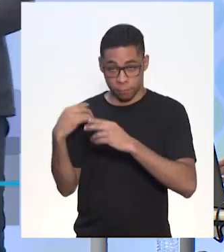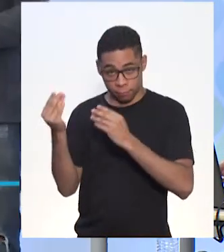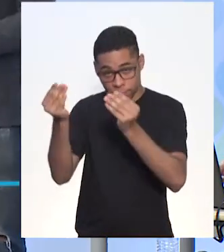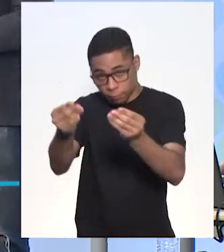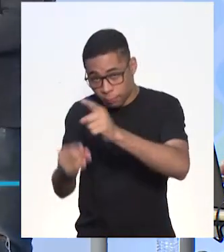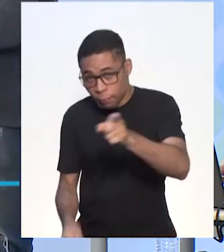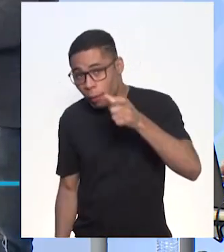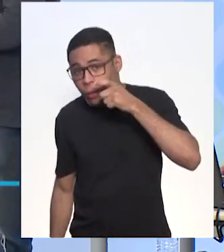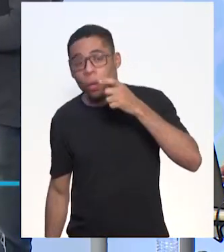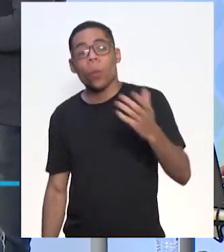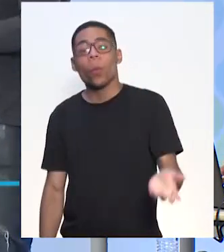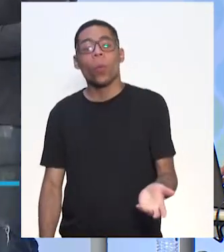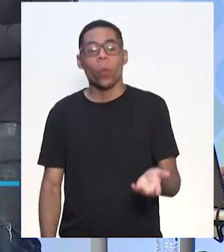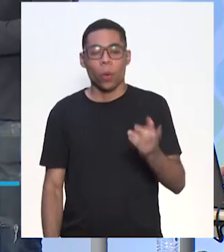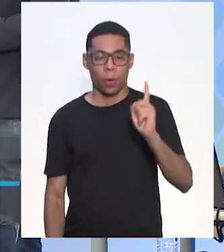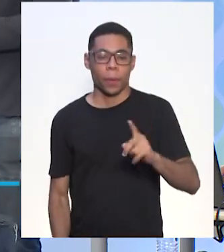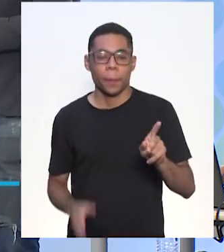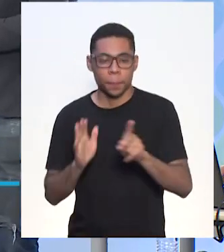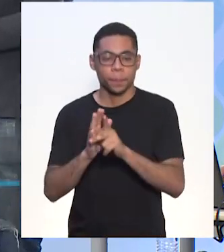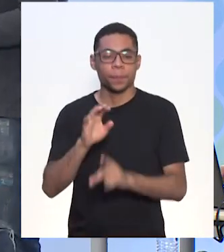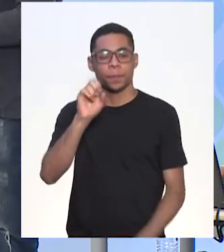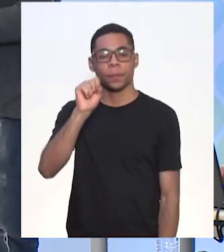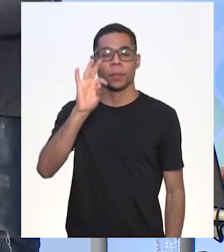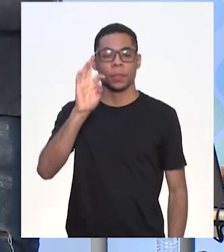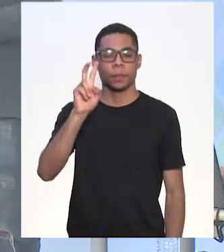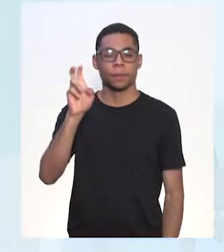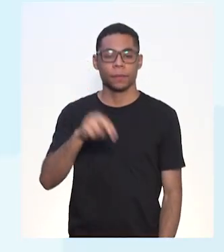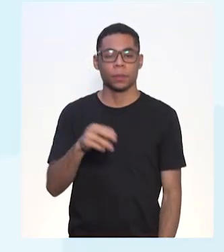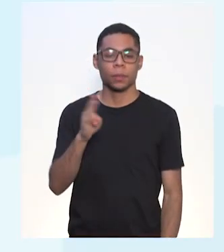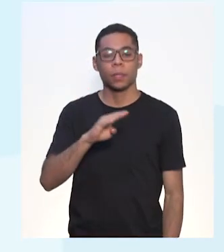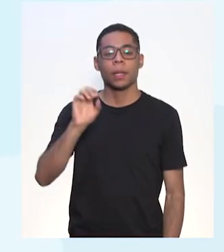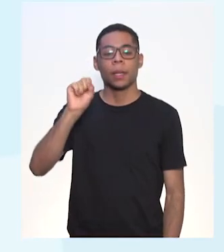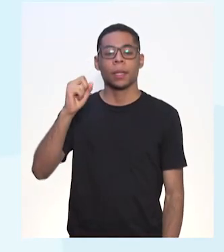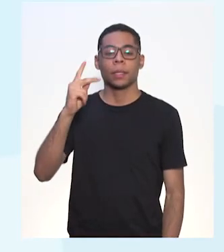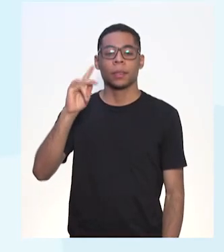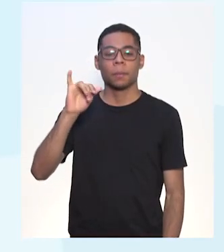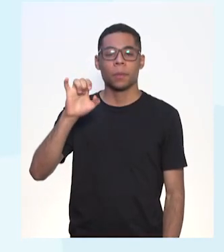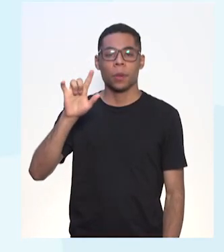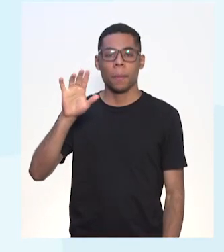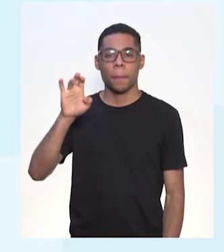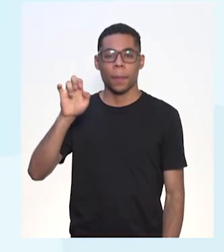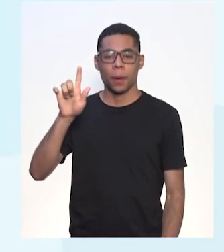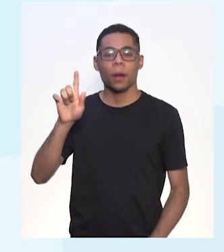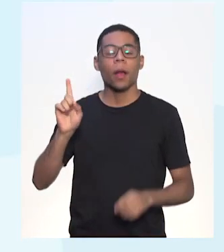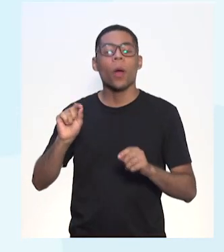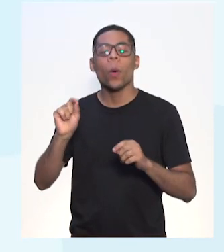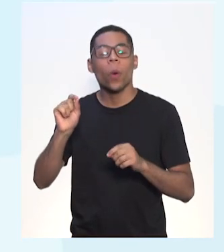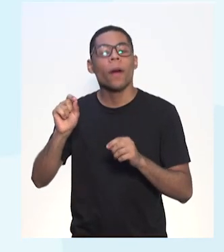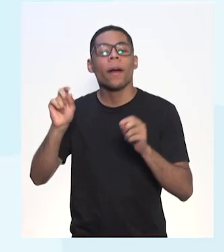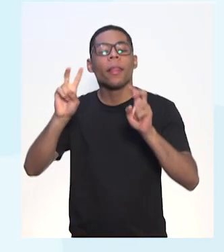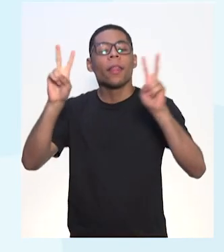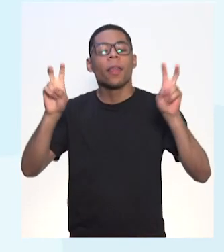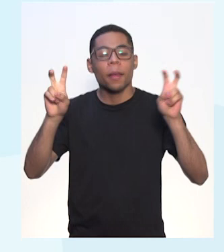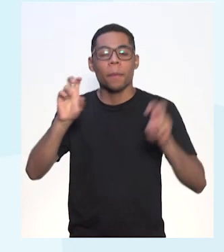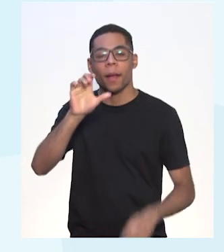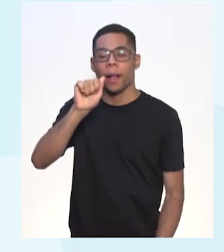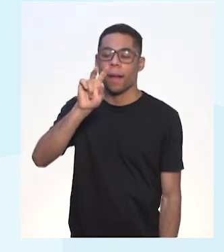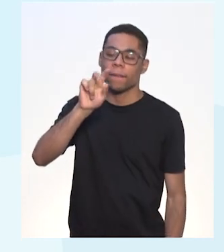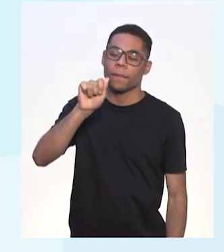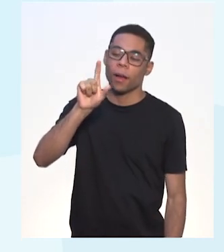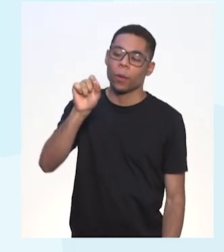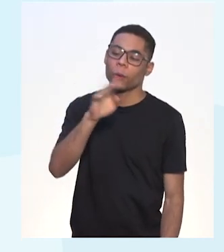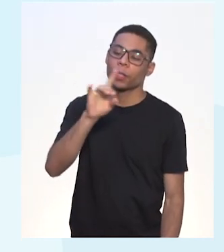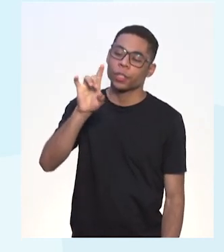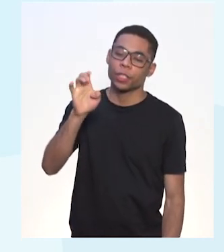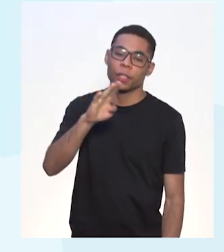com vocês é uma produção de Steven Spielberg, Cavalo de Guerra. E por que é legal que a gente assista esse filme?